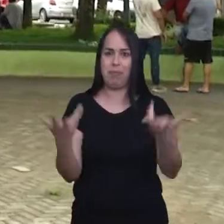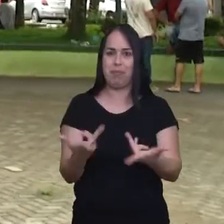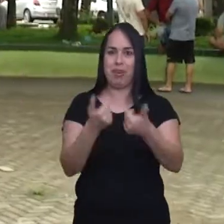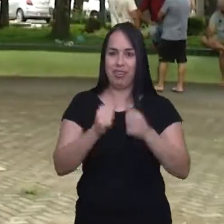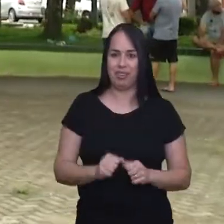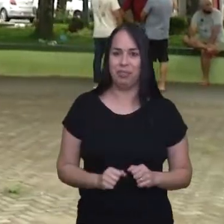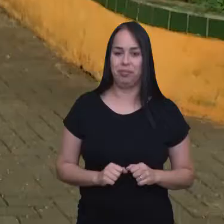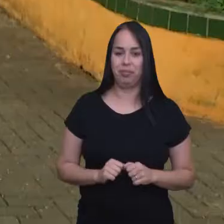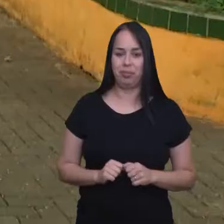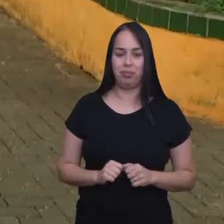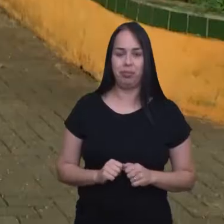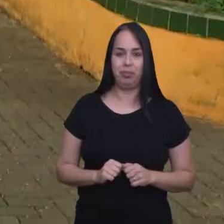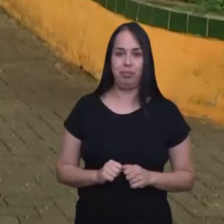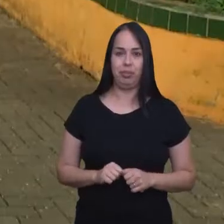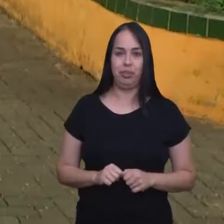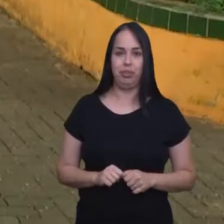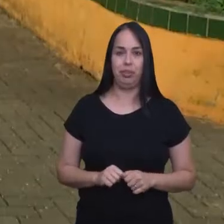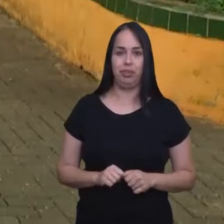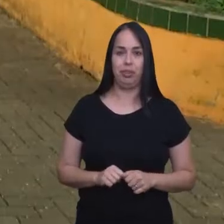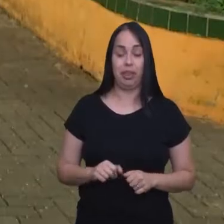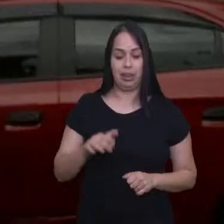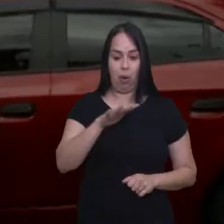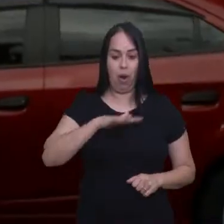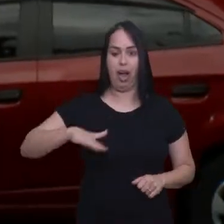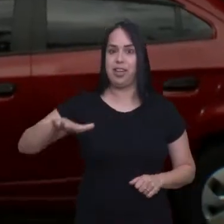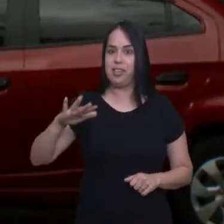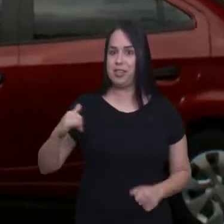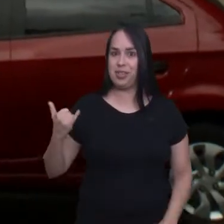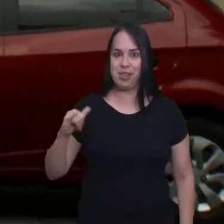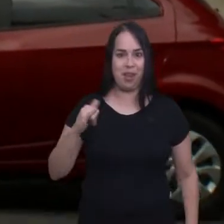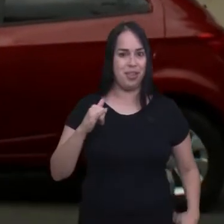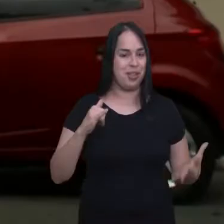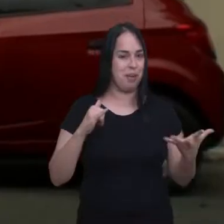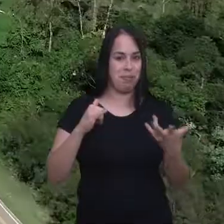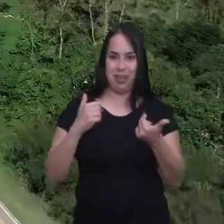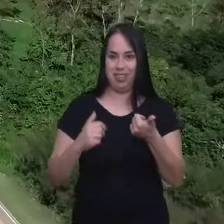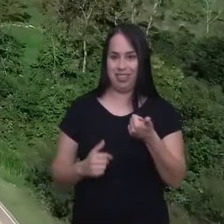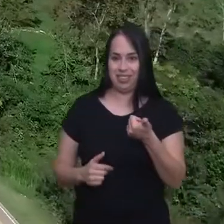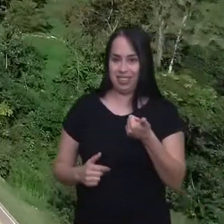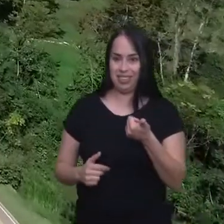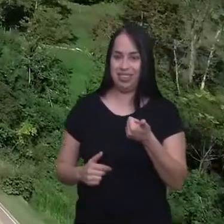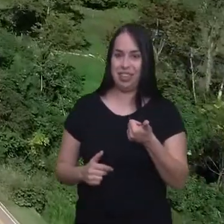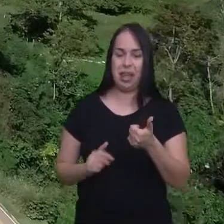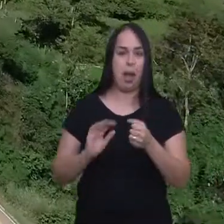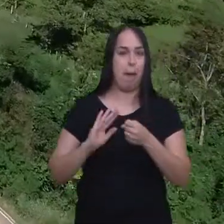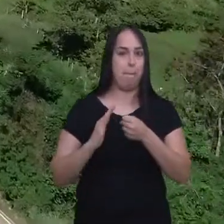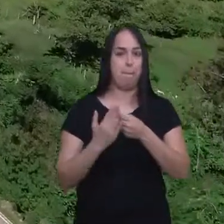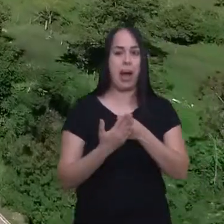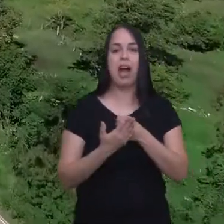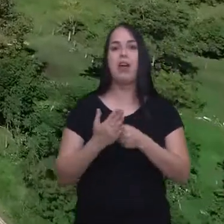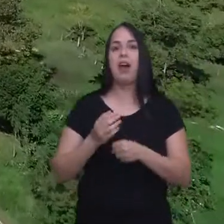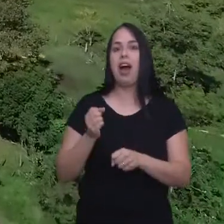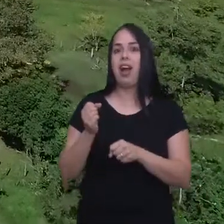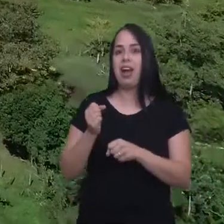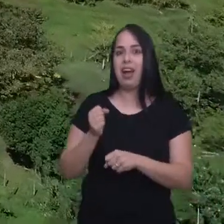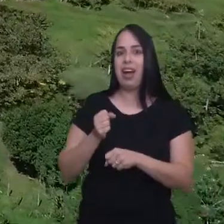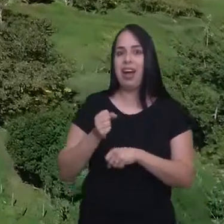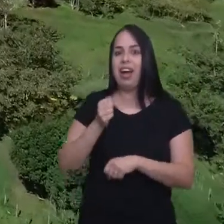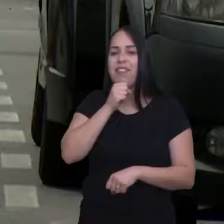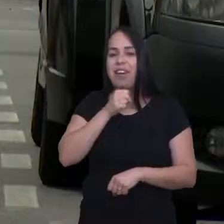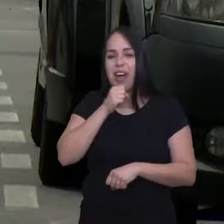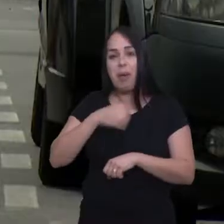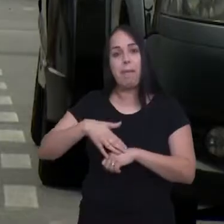maravilhosa. A região de Santana, ela é maravilhosa. É um dos bairros mais antigos de São José dos Campos.